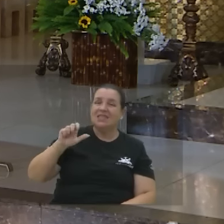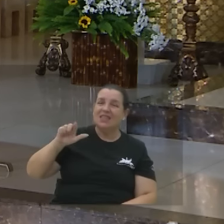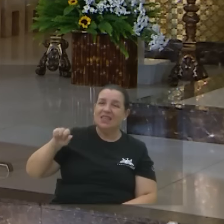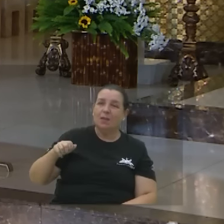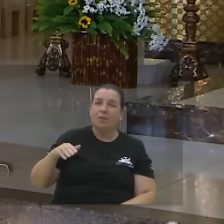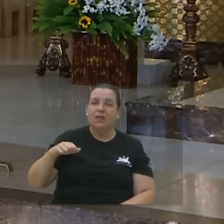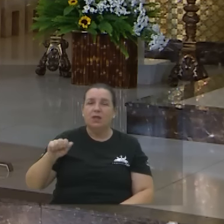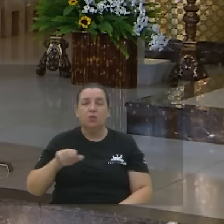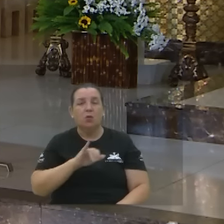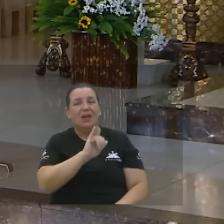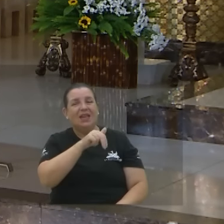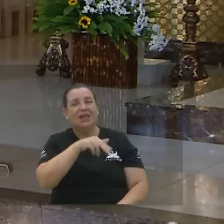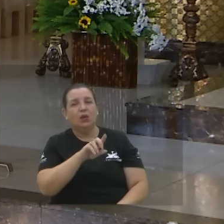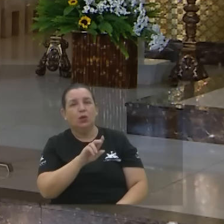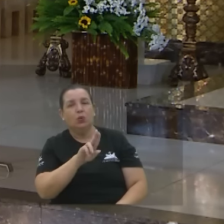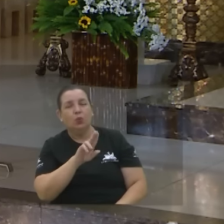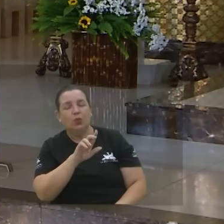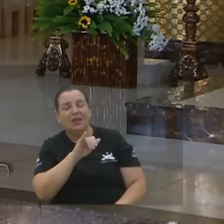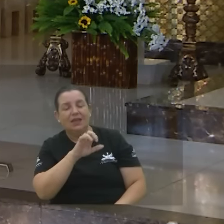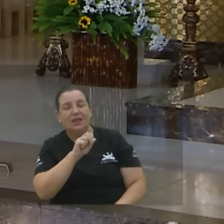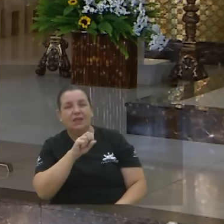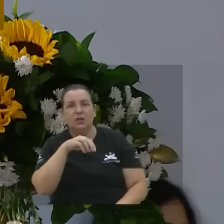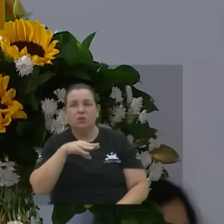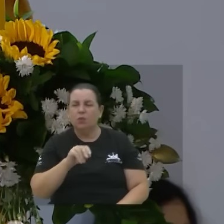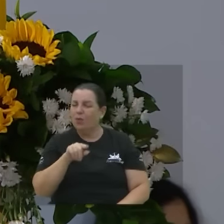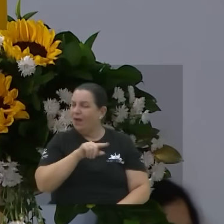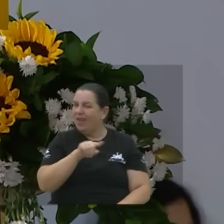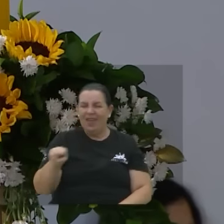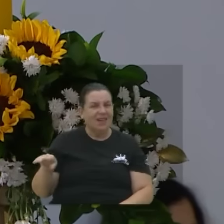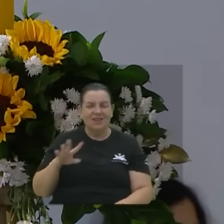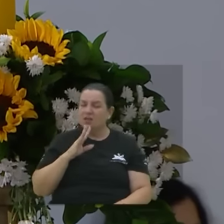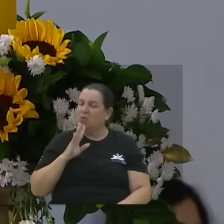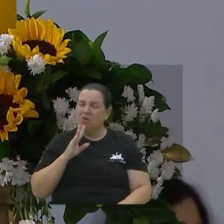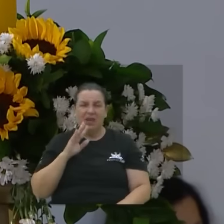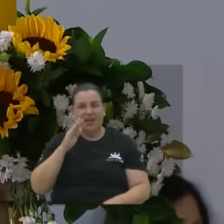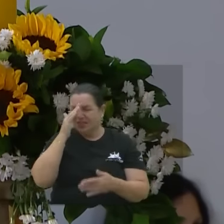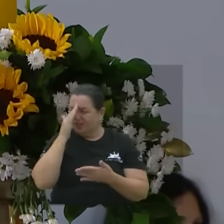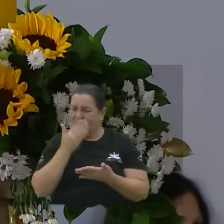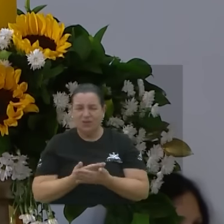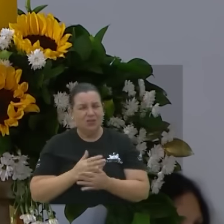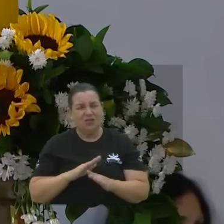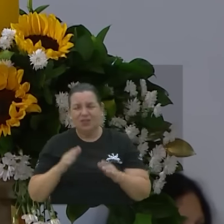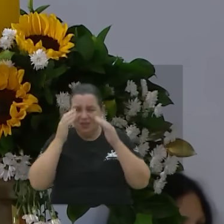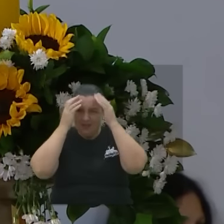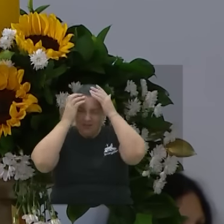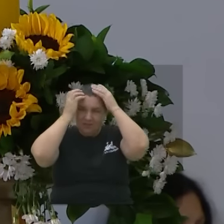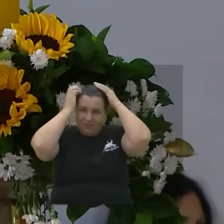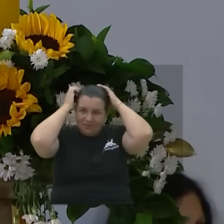hinduísmo, mesmo que eles não o conheçam.